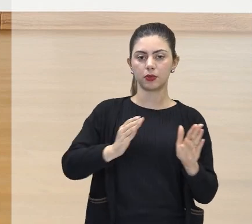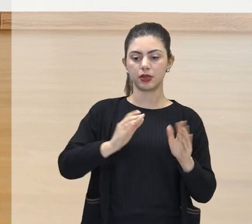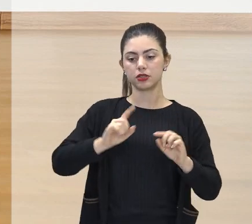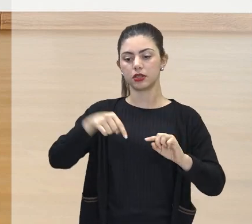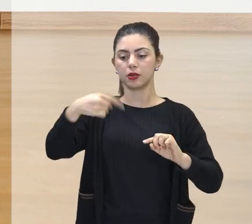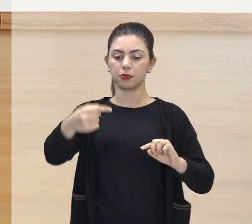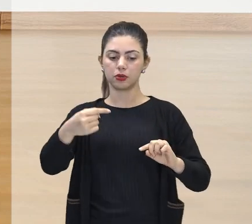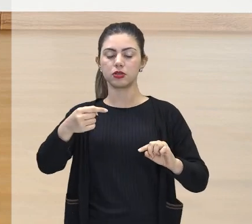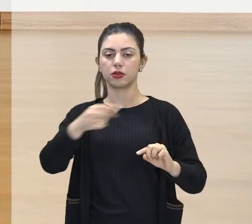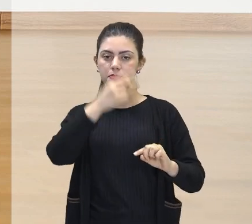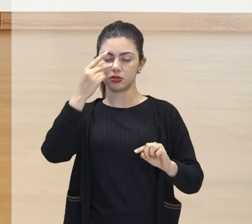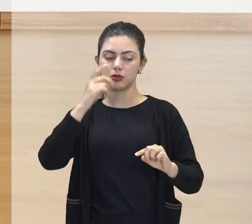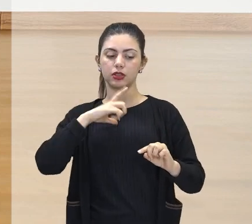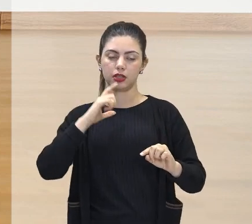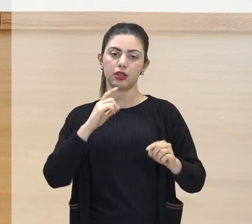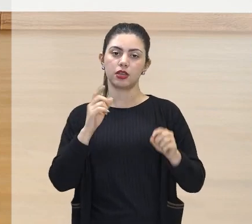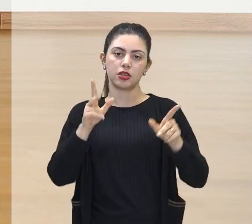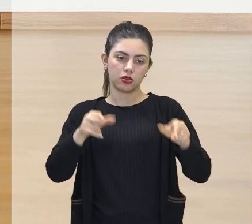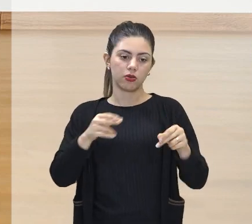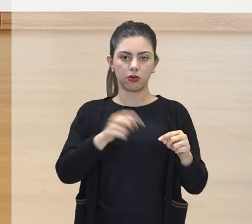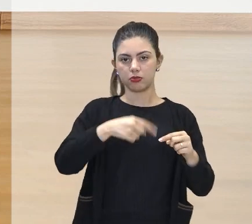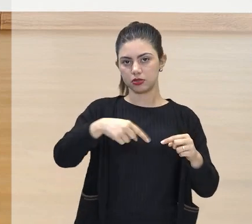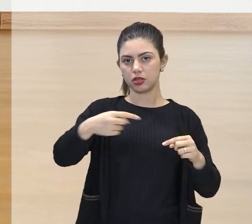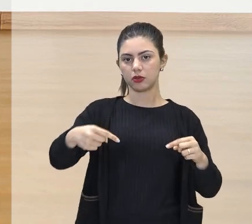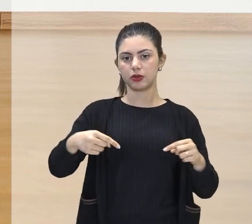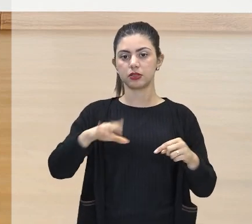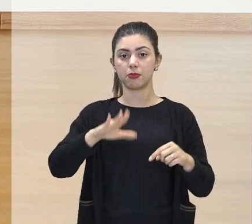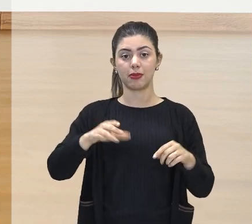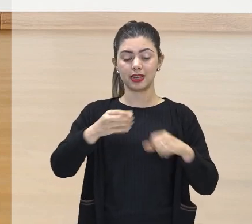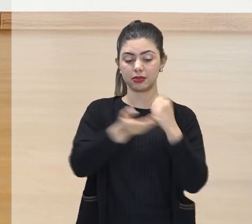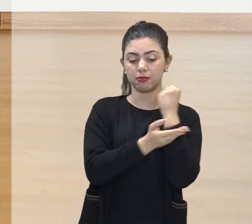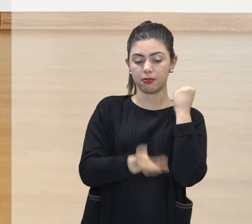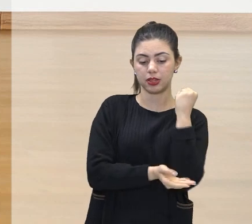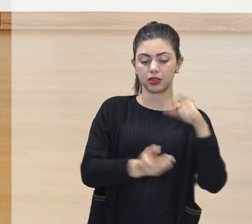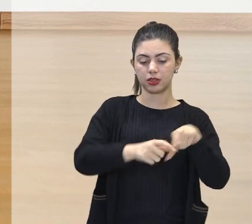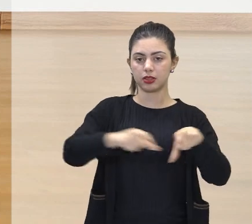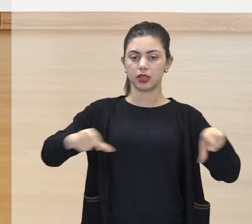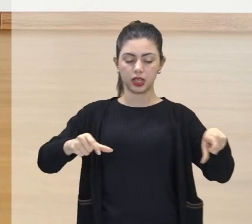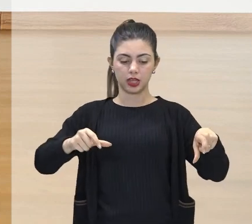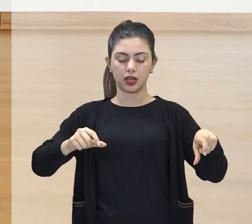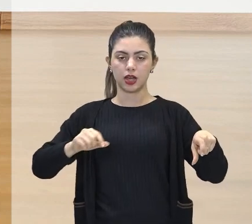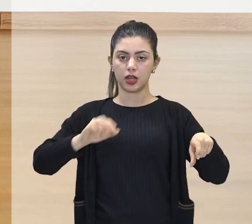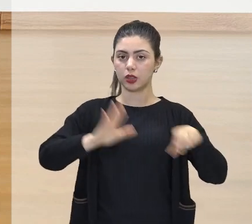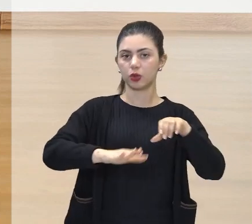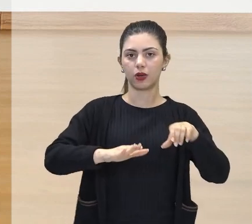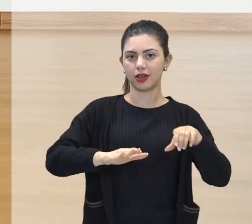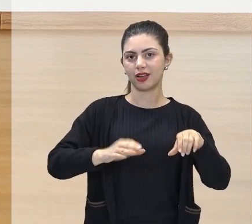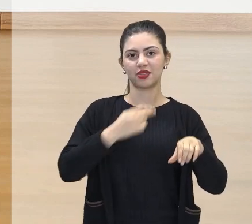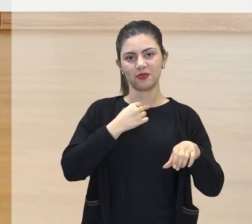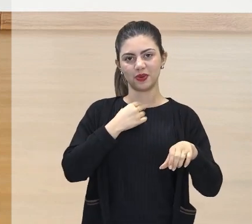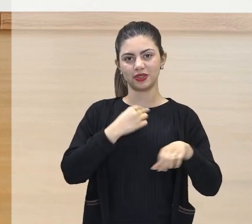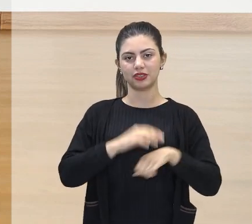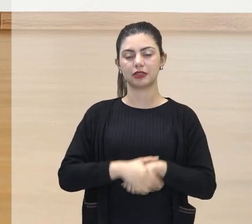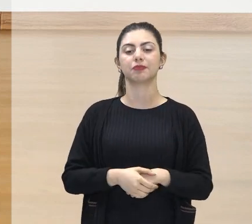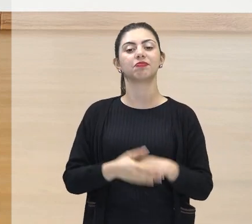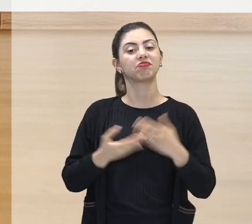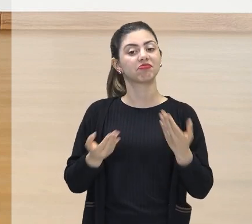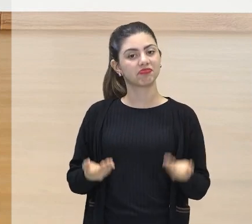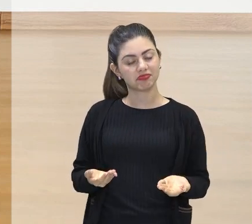sequência coreográfica e sem encostar, no pedaço de madeira que vai estar lá no chão.